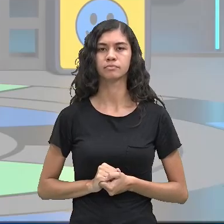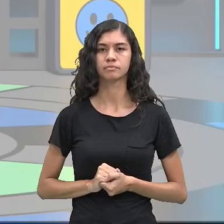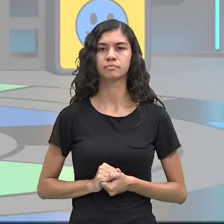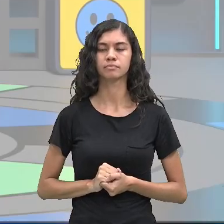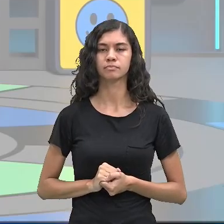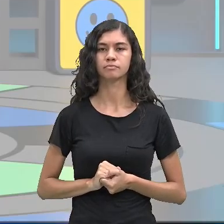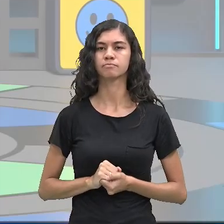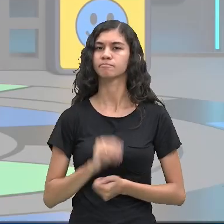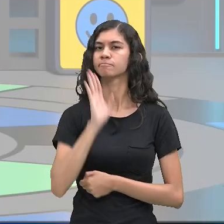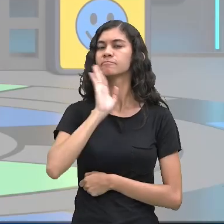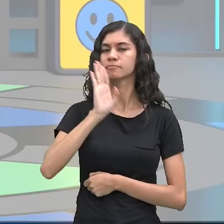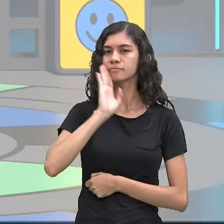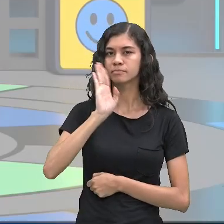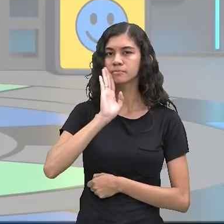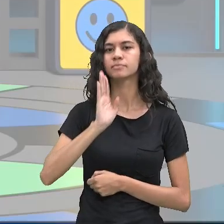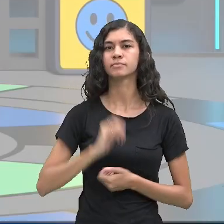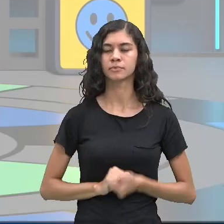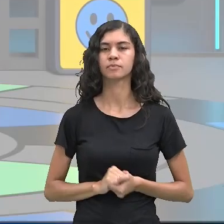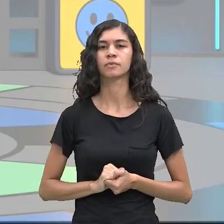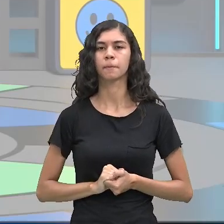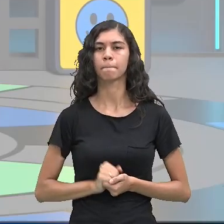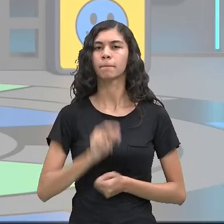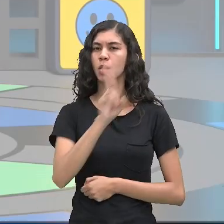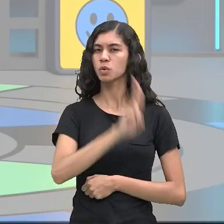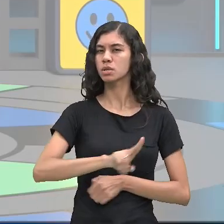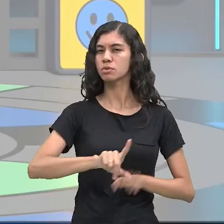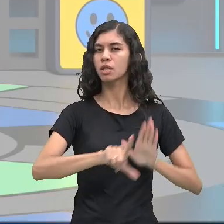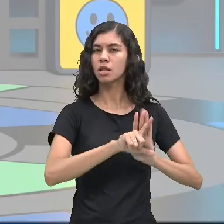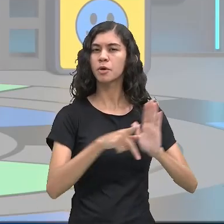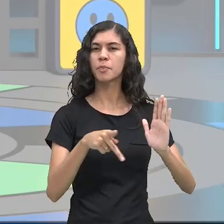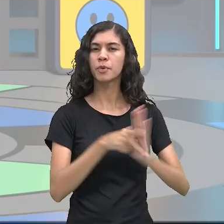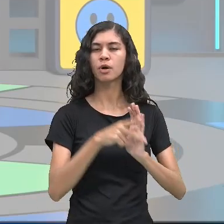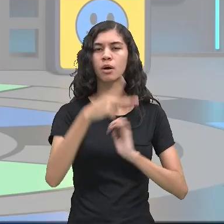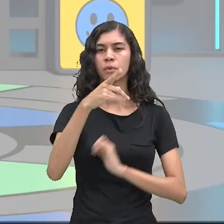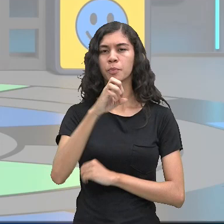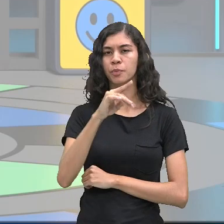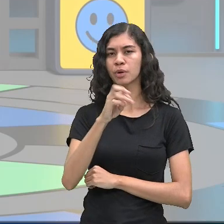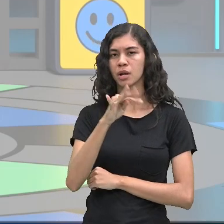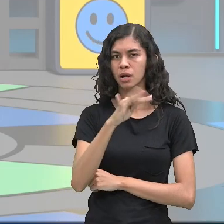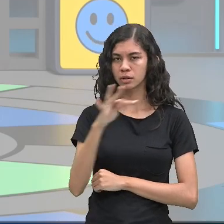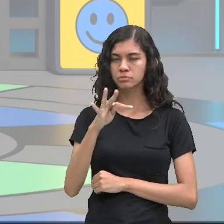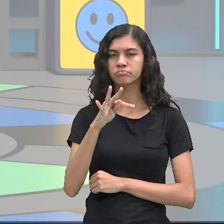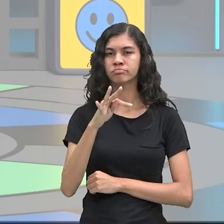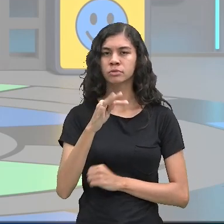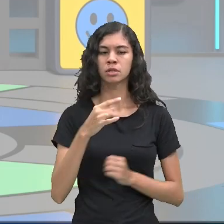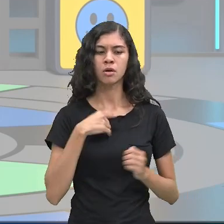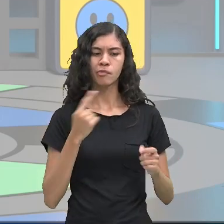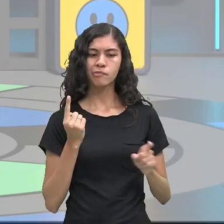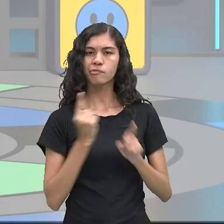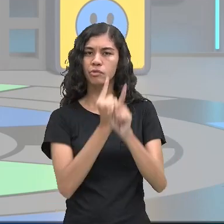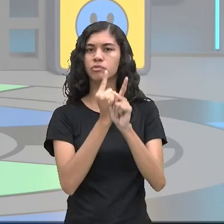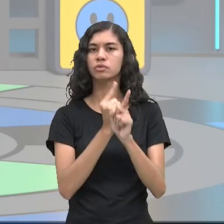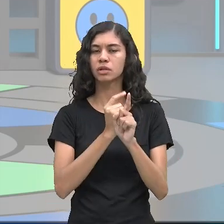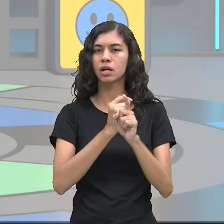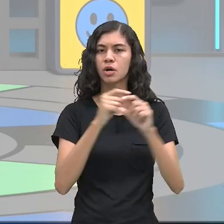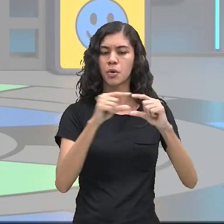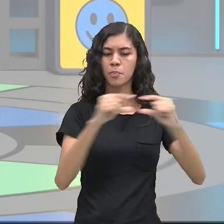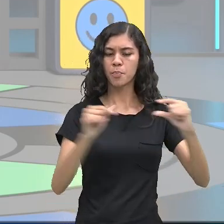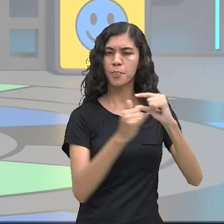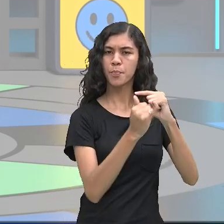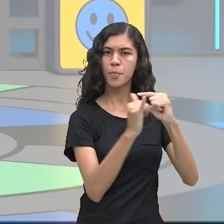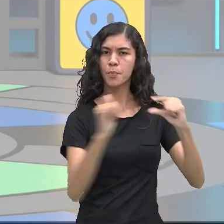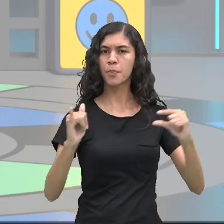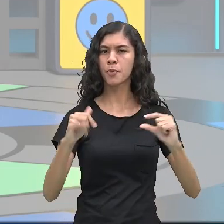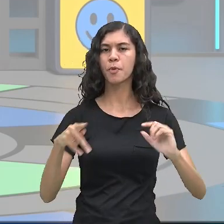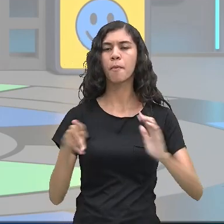só que legal, não é? Utilizamos a lei de Pouillet para determinar ali a corrente elétrica que vai atravessar esse